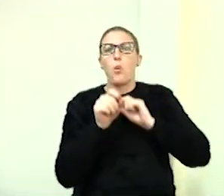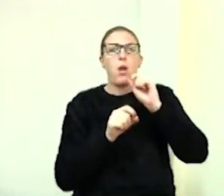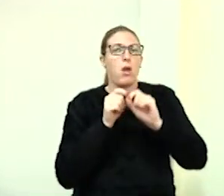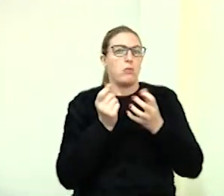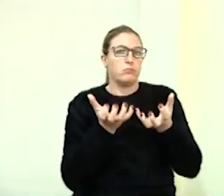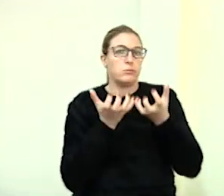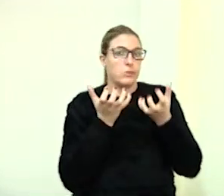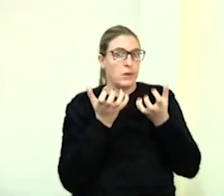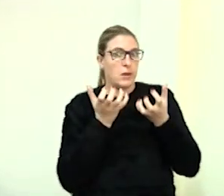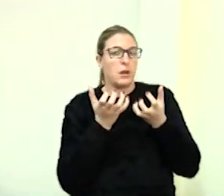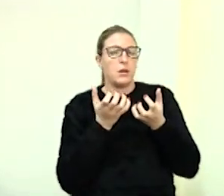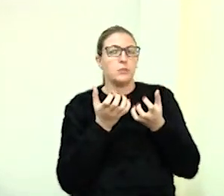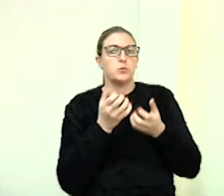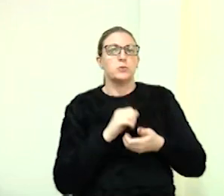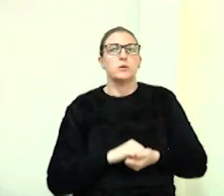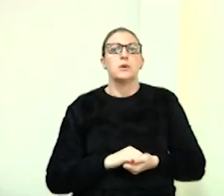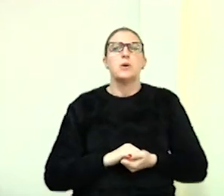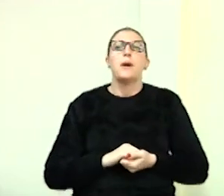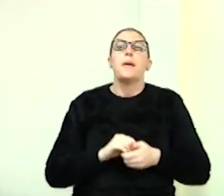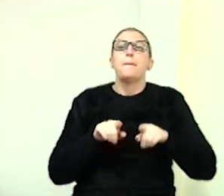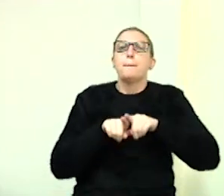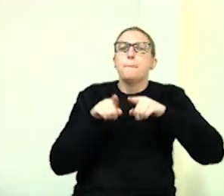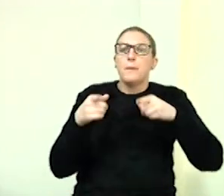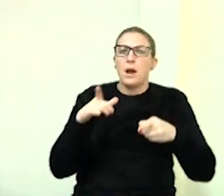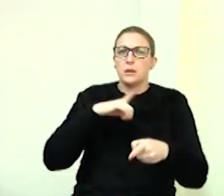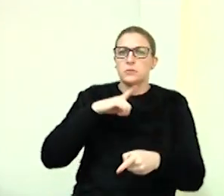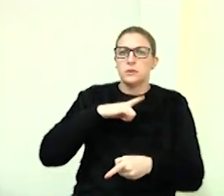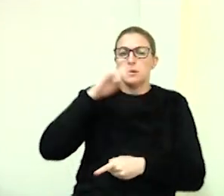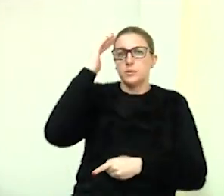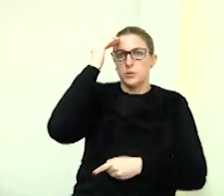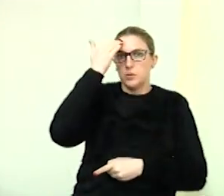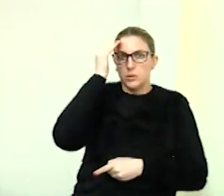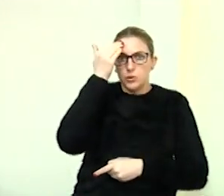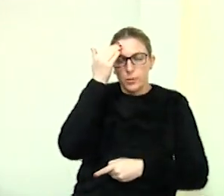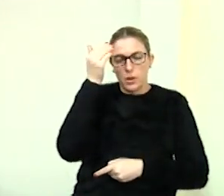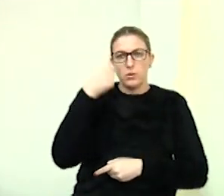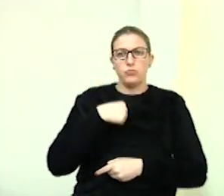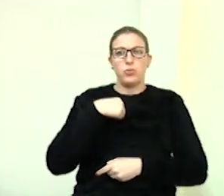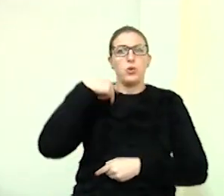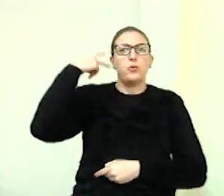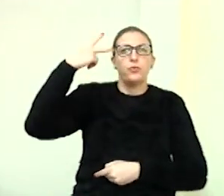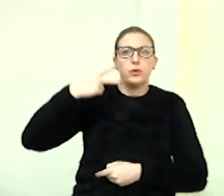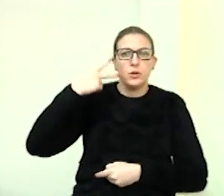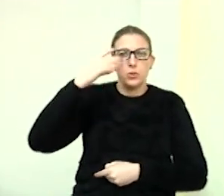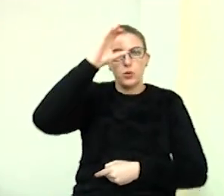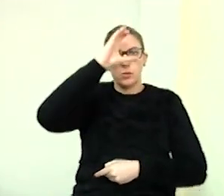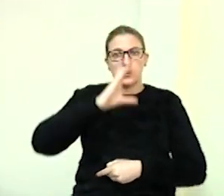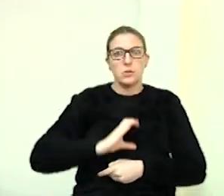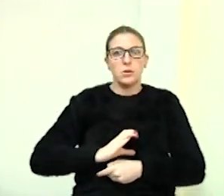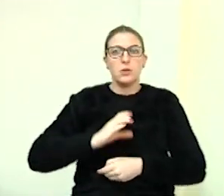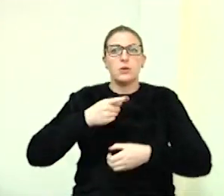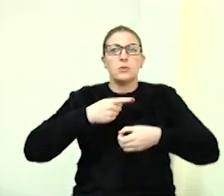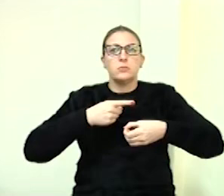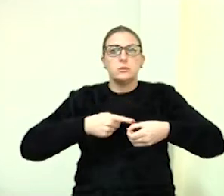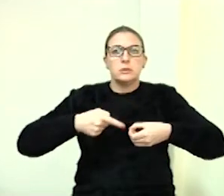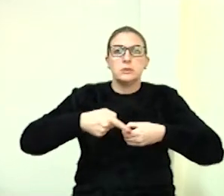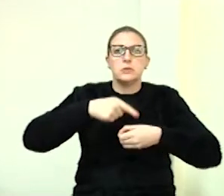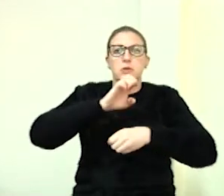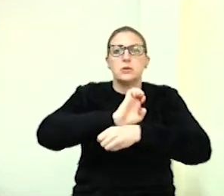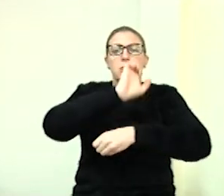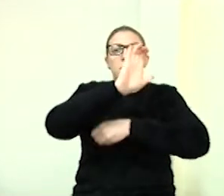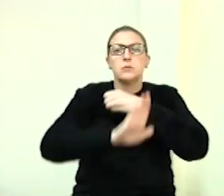mas também temos o entendimento como vereador, como cidadão da cidade de Erechinha, onde vemos a